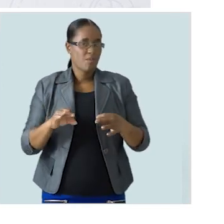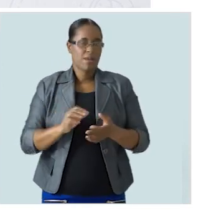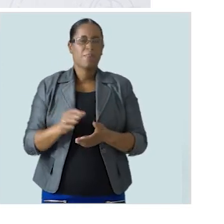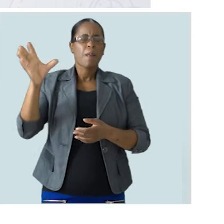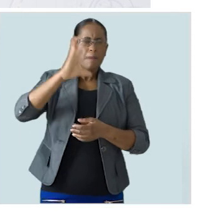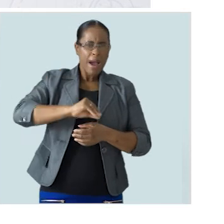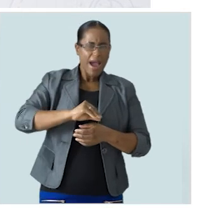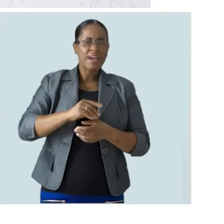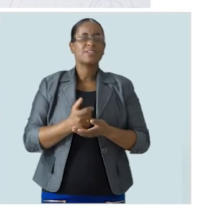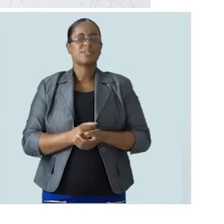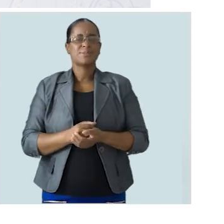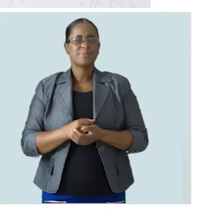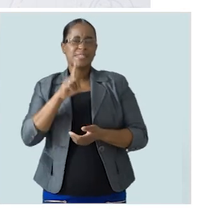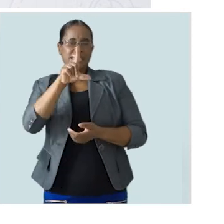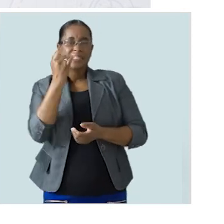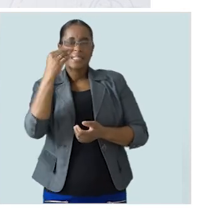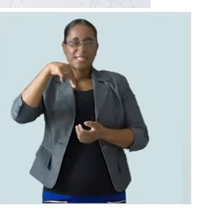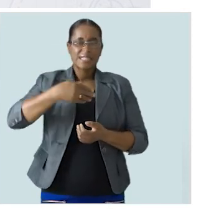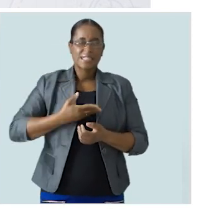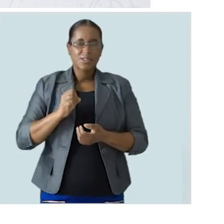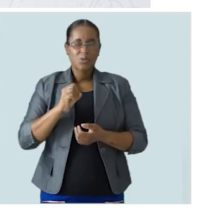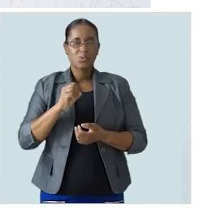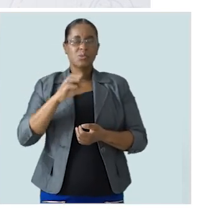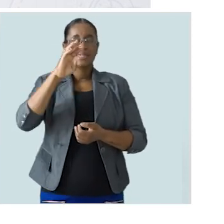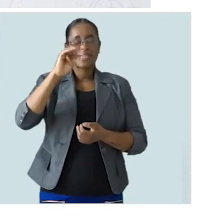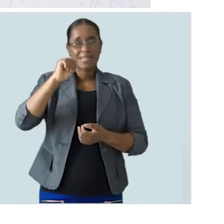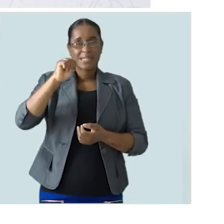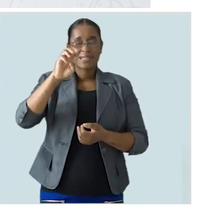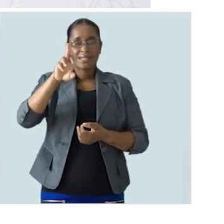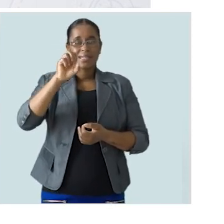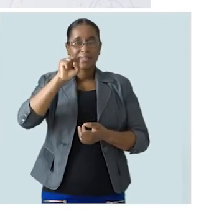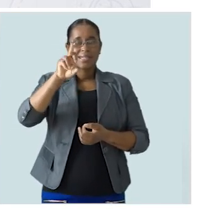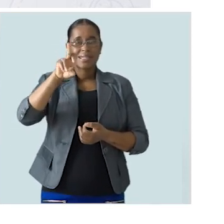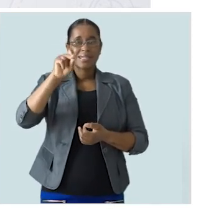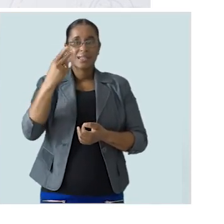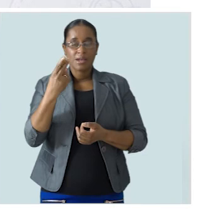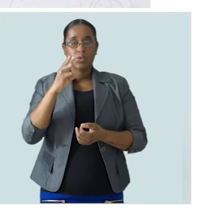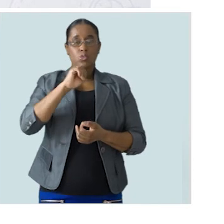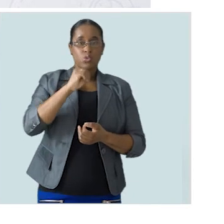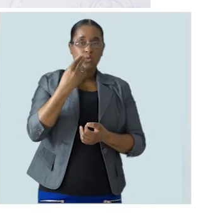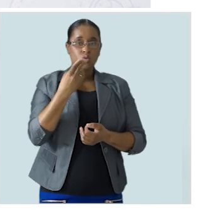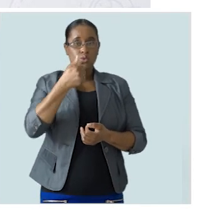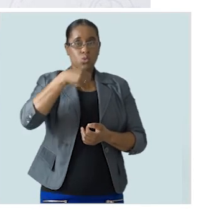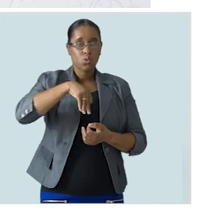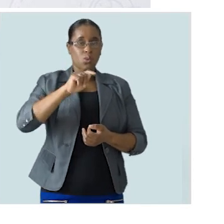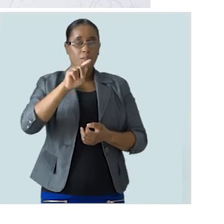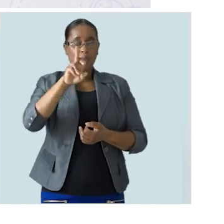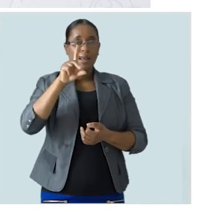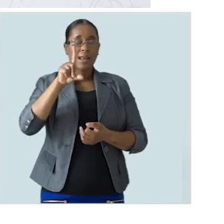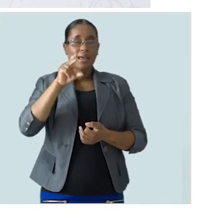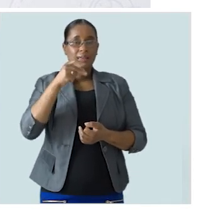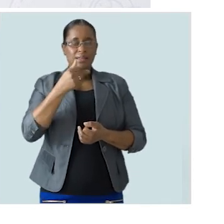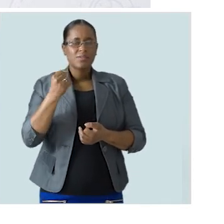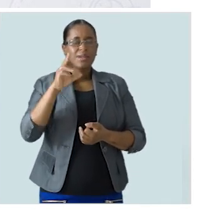lindo, grau superlativo, relativo de superioridade.